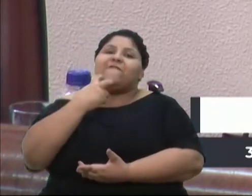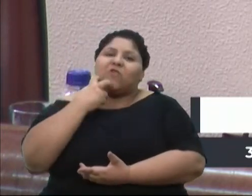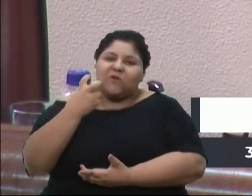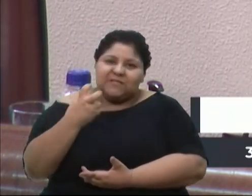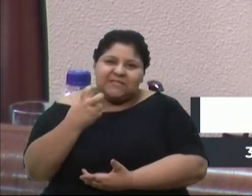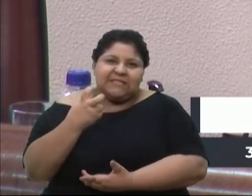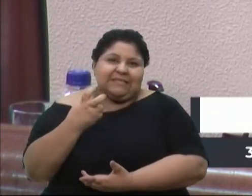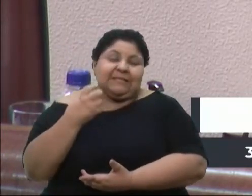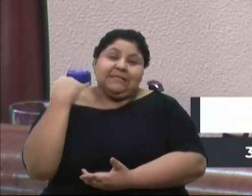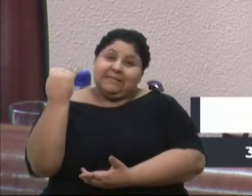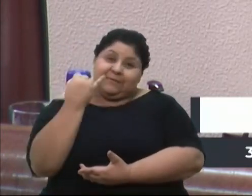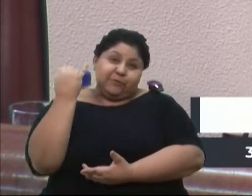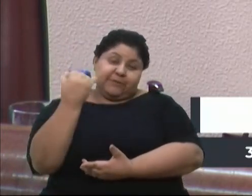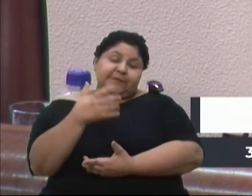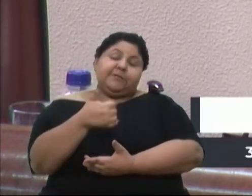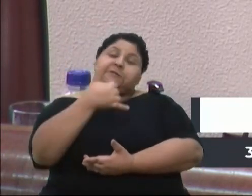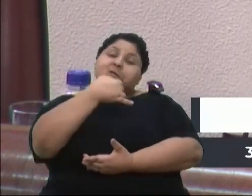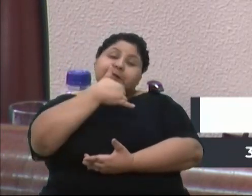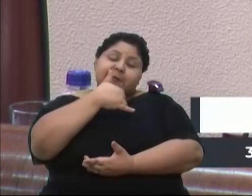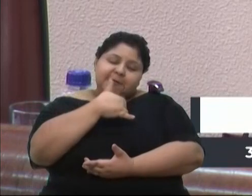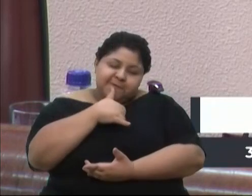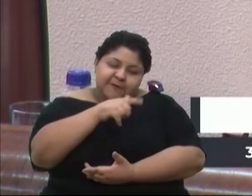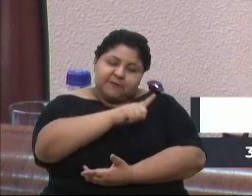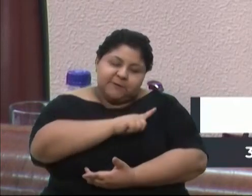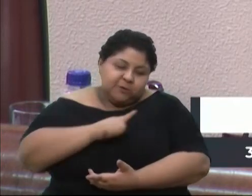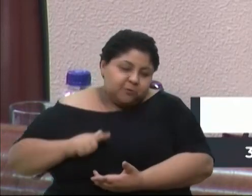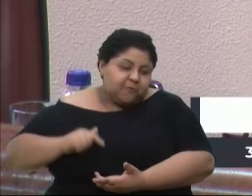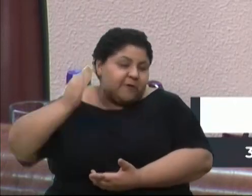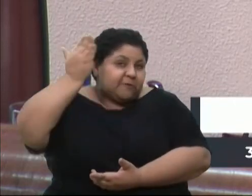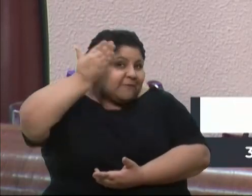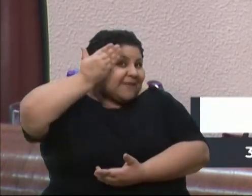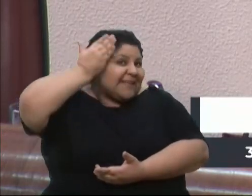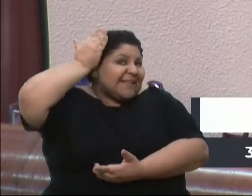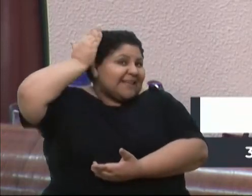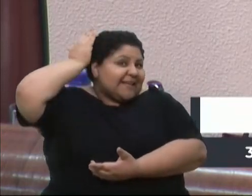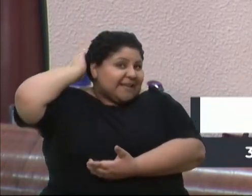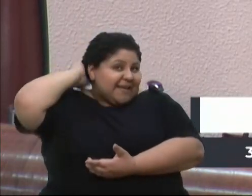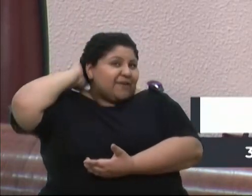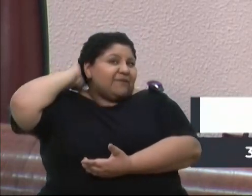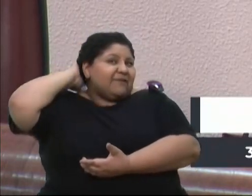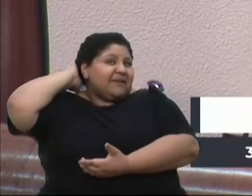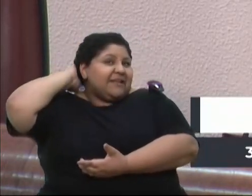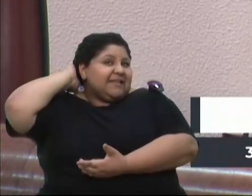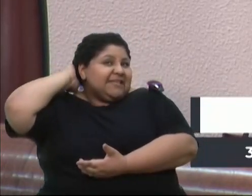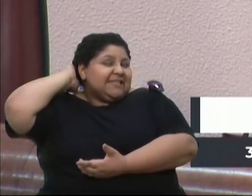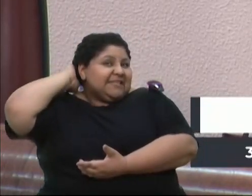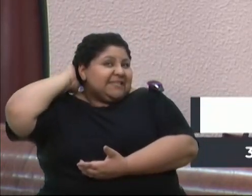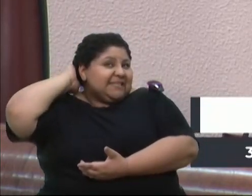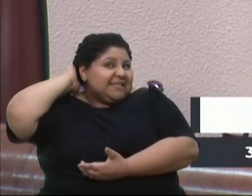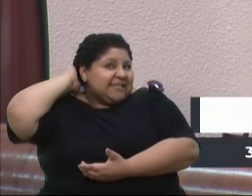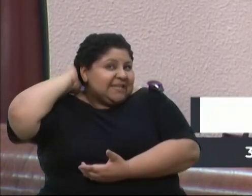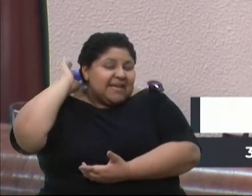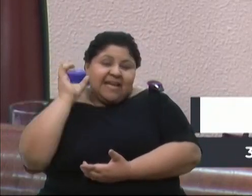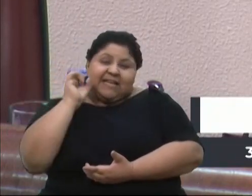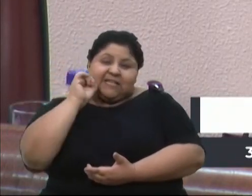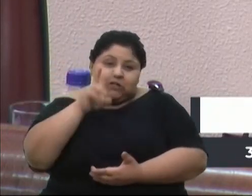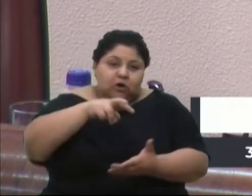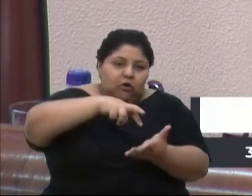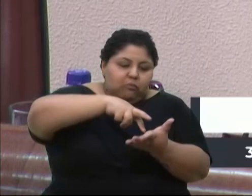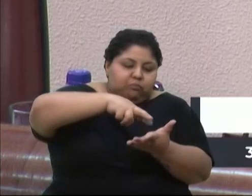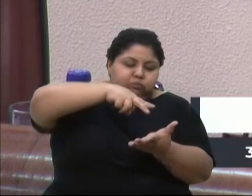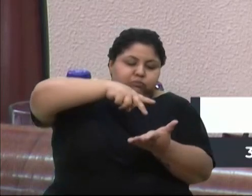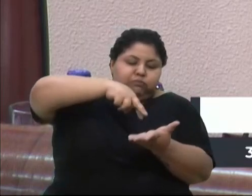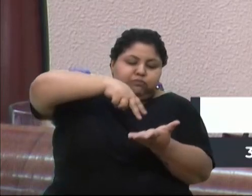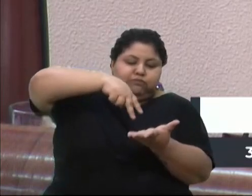infelizmente, como disse muito bem o vereador Velocino, ele andou literalmente na contramão. Então, precisamos